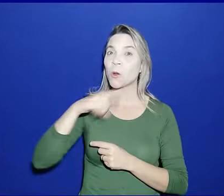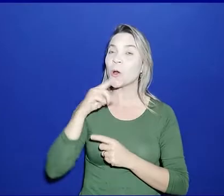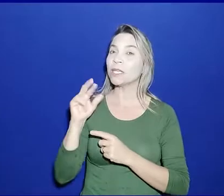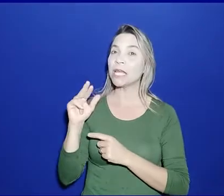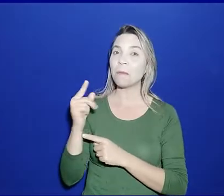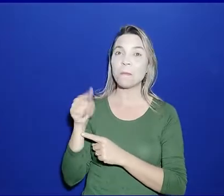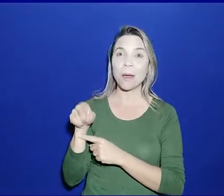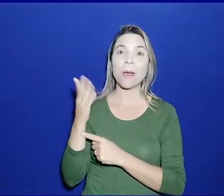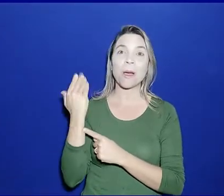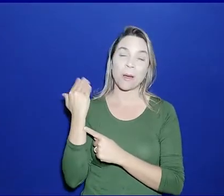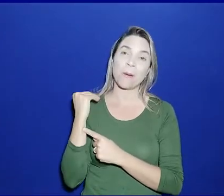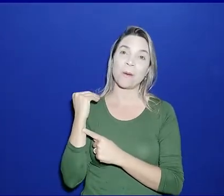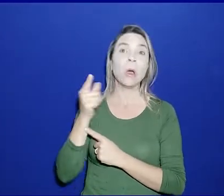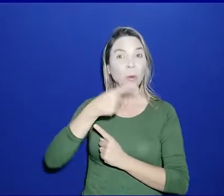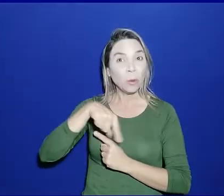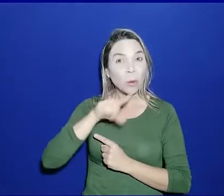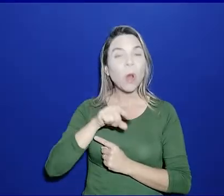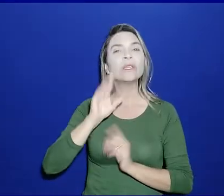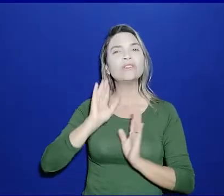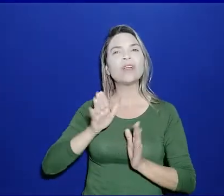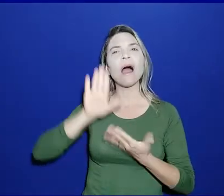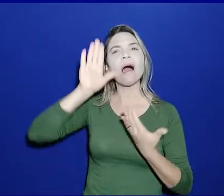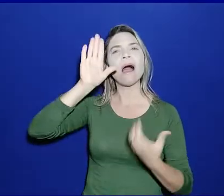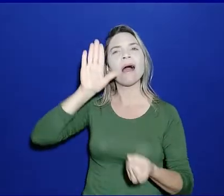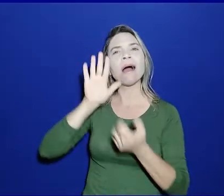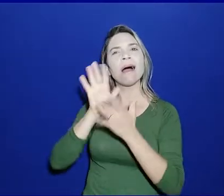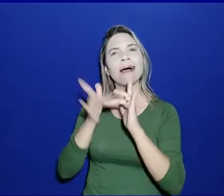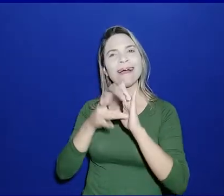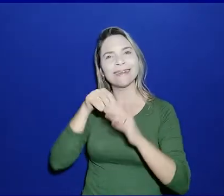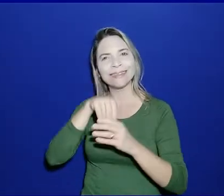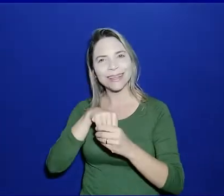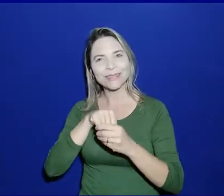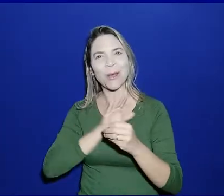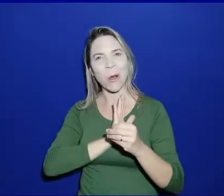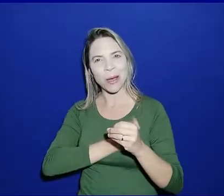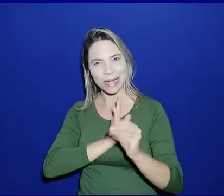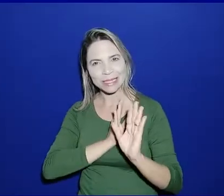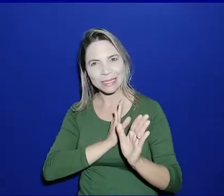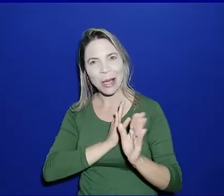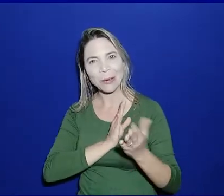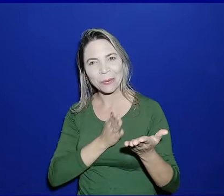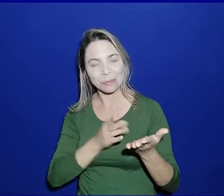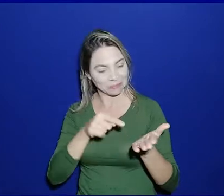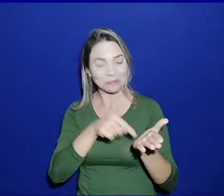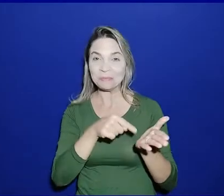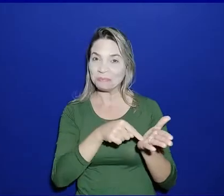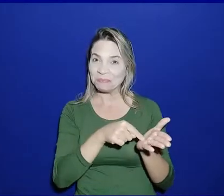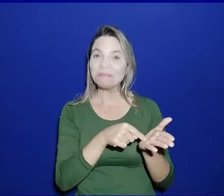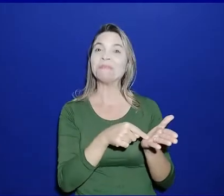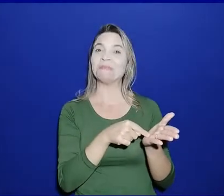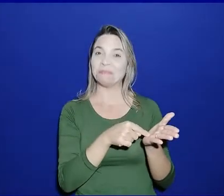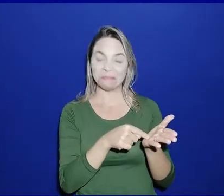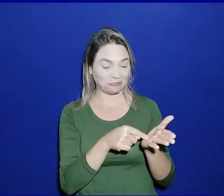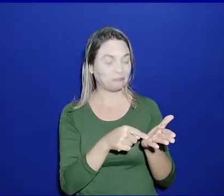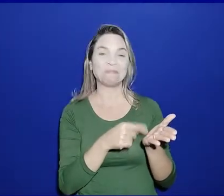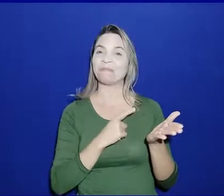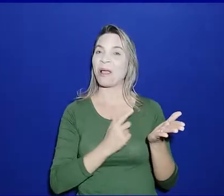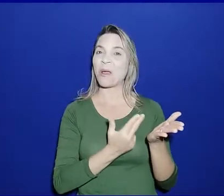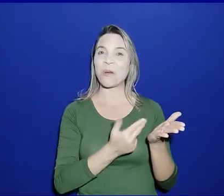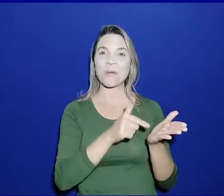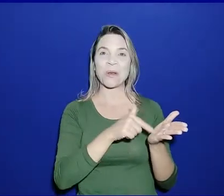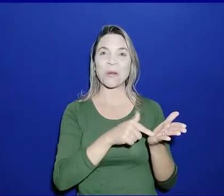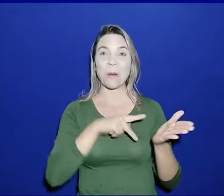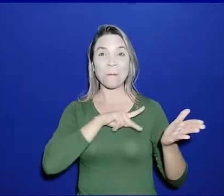reconhecemos Jesus como Salvador, estamos sob essas mesmas